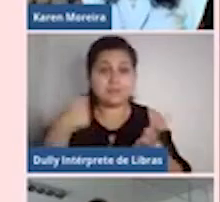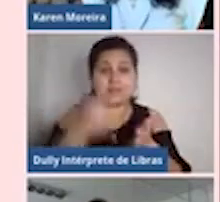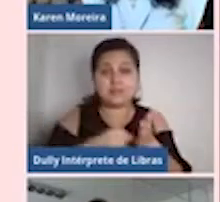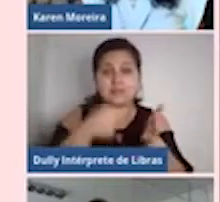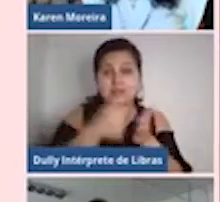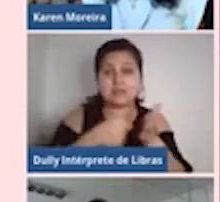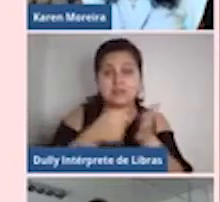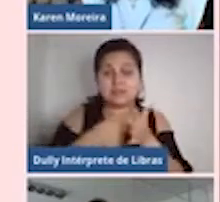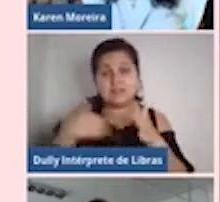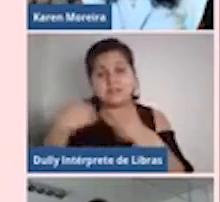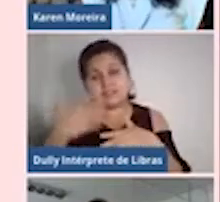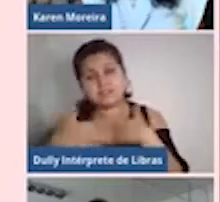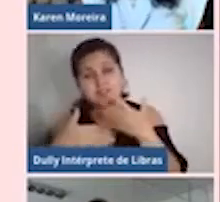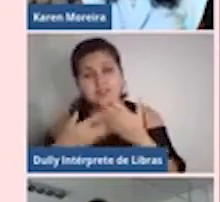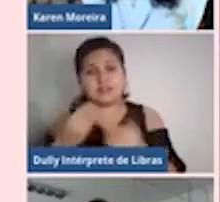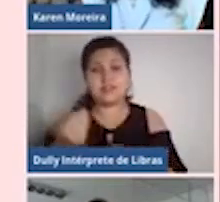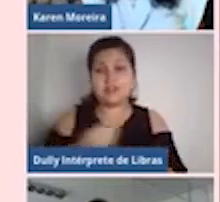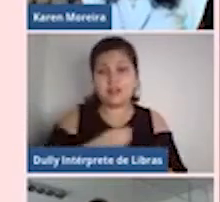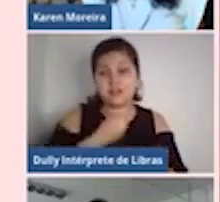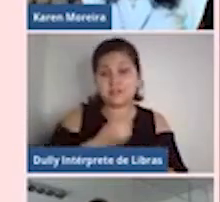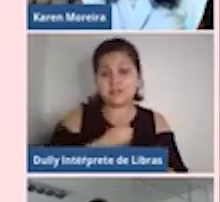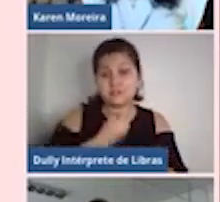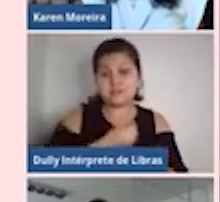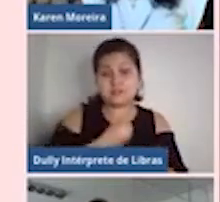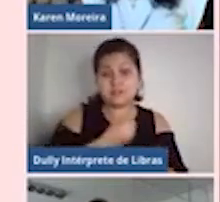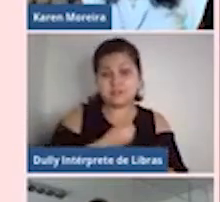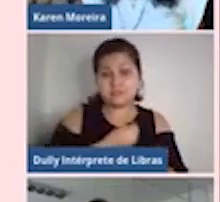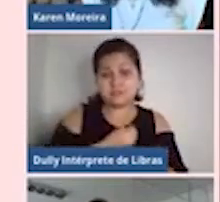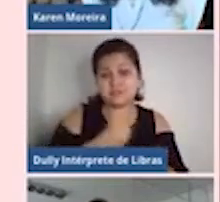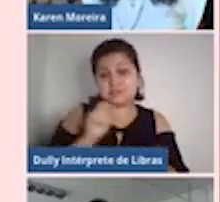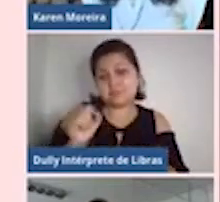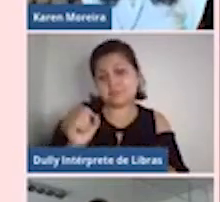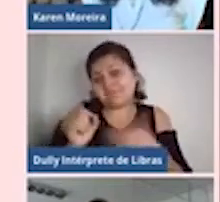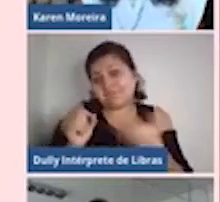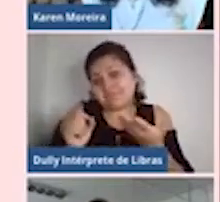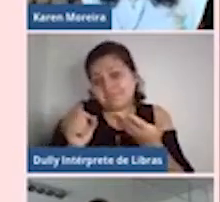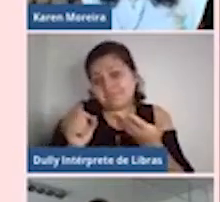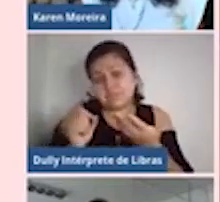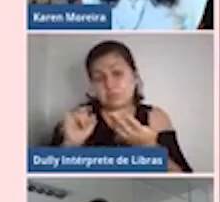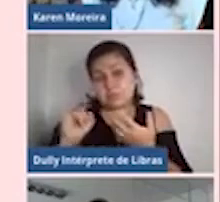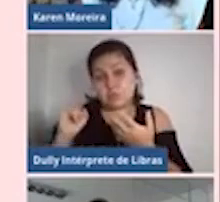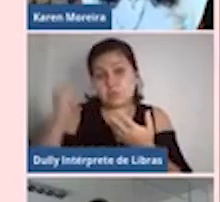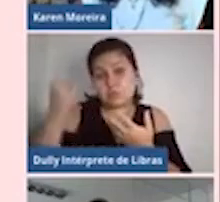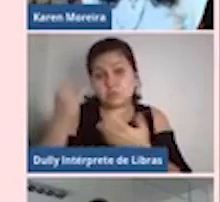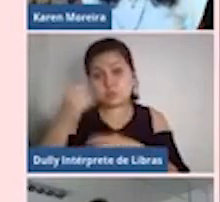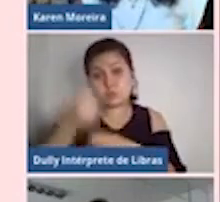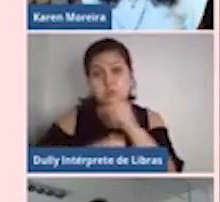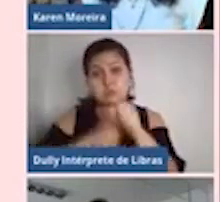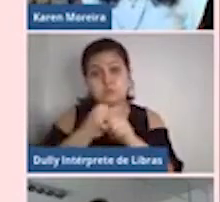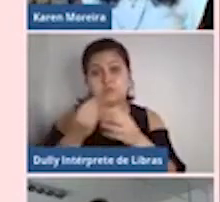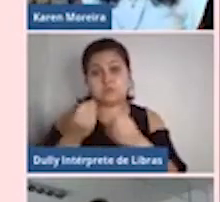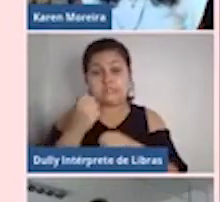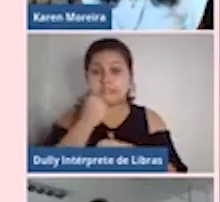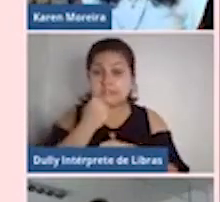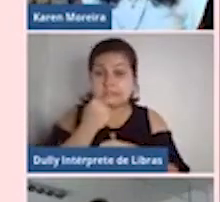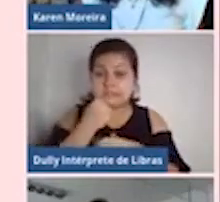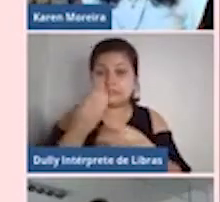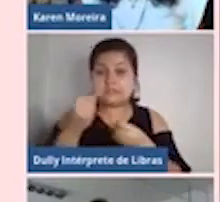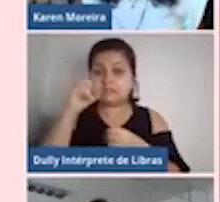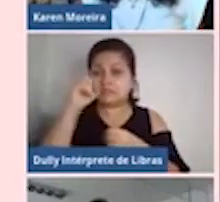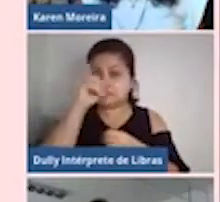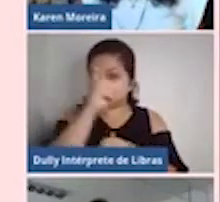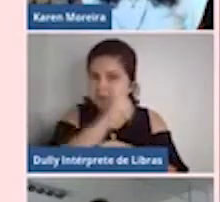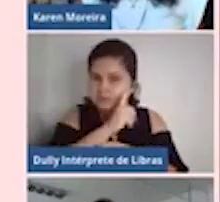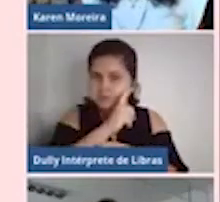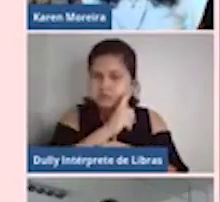levar, né, a vida para que esse último ano foi tão duro, né, foi tão difícil, a